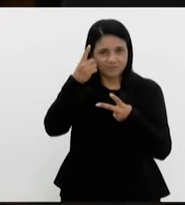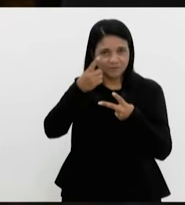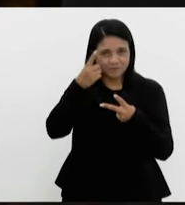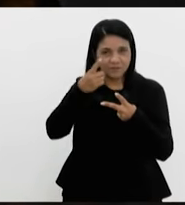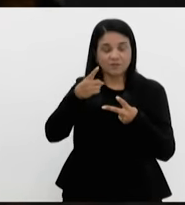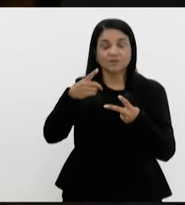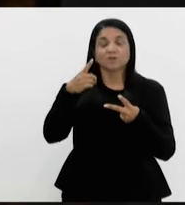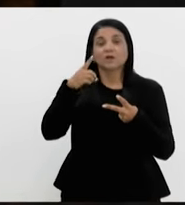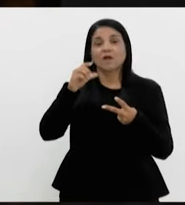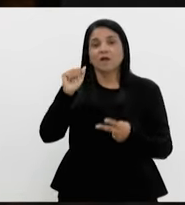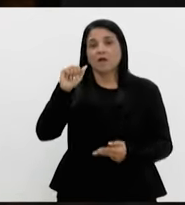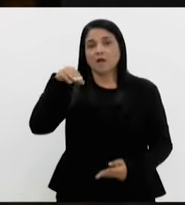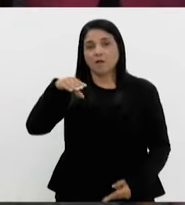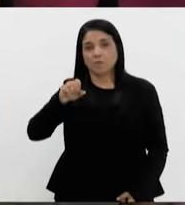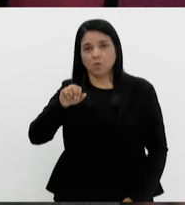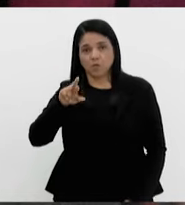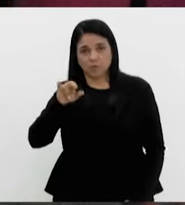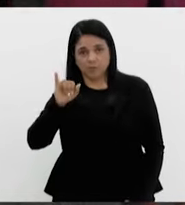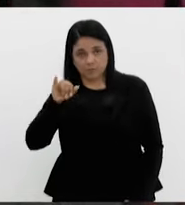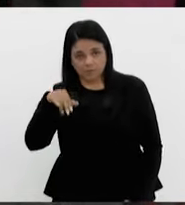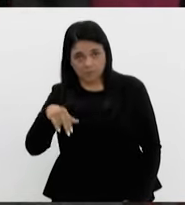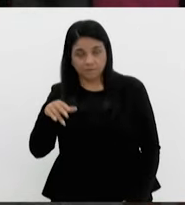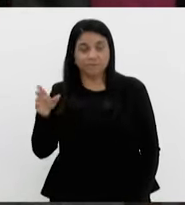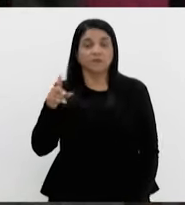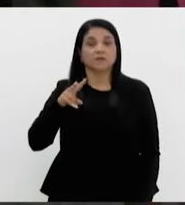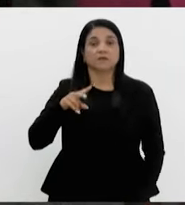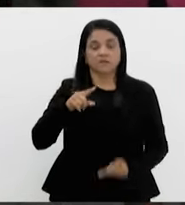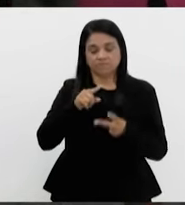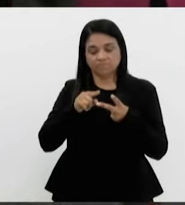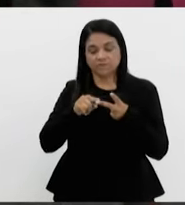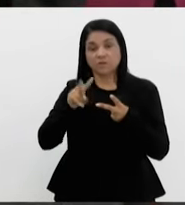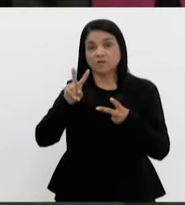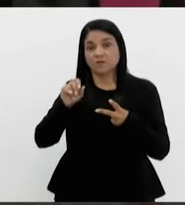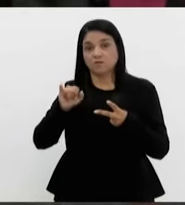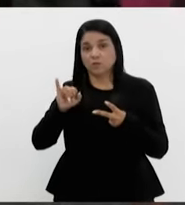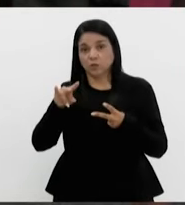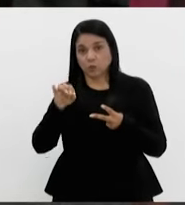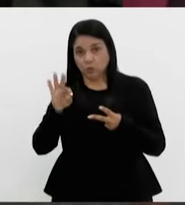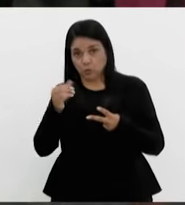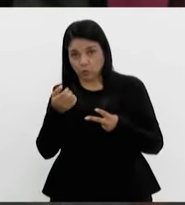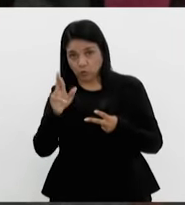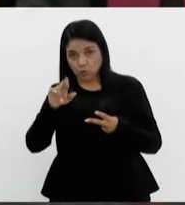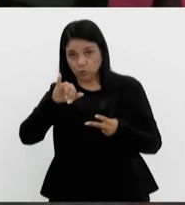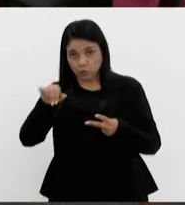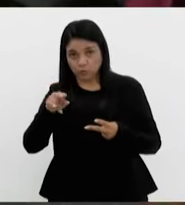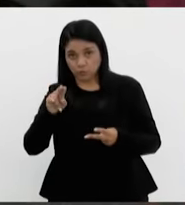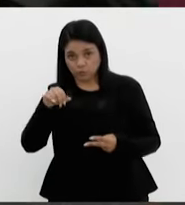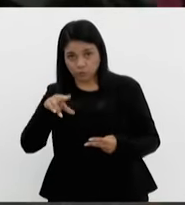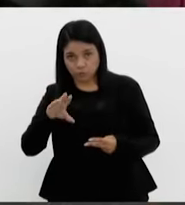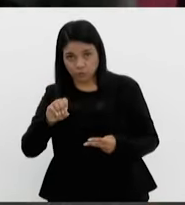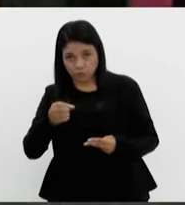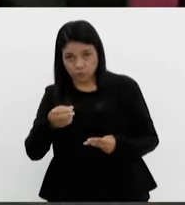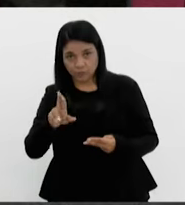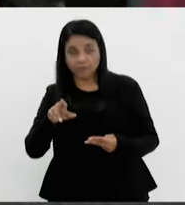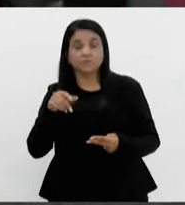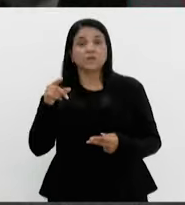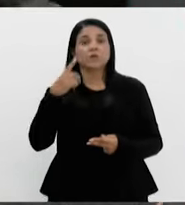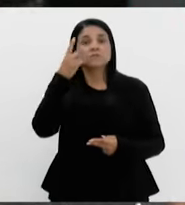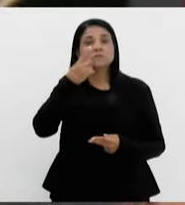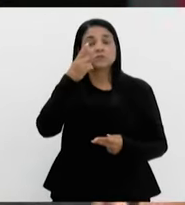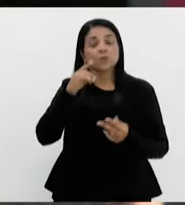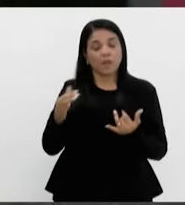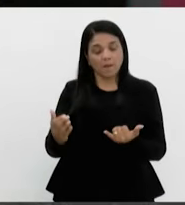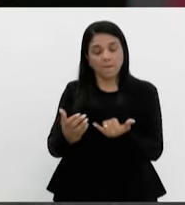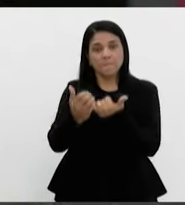deputado Vitor Júnior, que muito atuante nas regiões ali do Grande Rio. E eu acho que referenciar a importância do que é tombar as